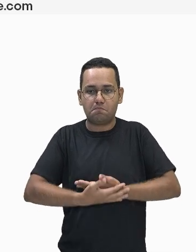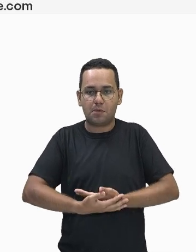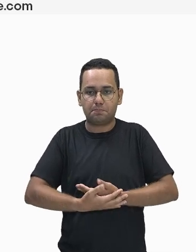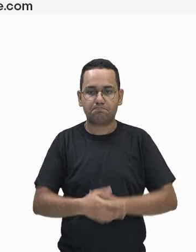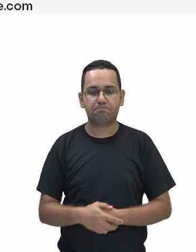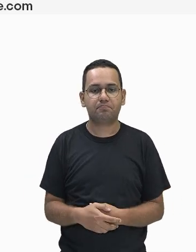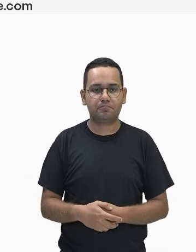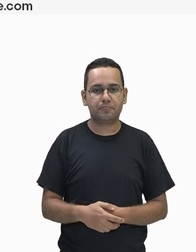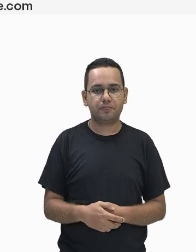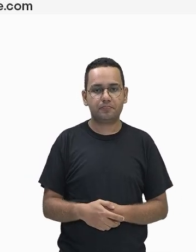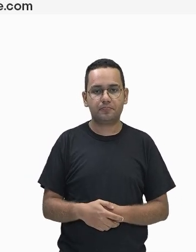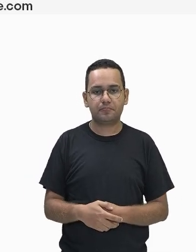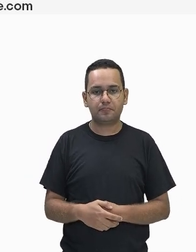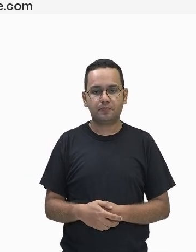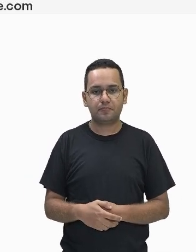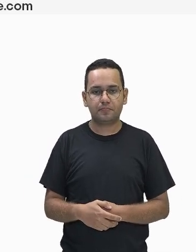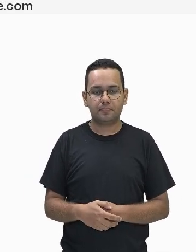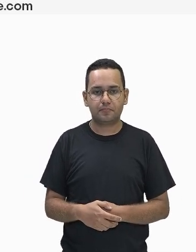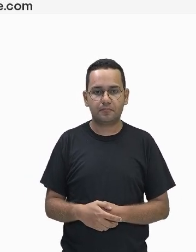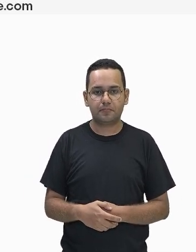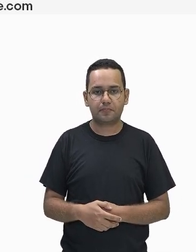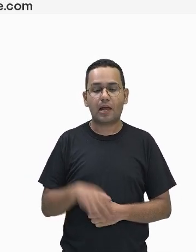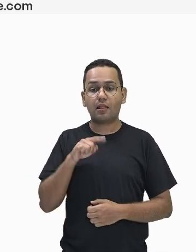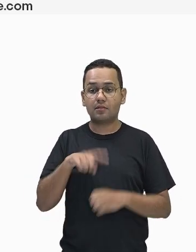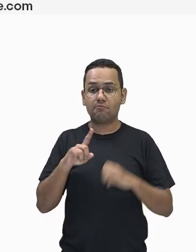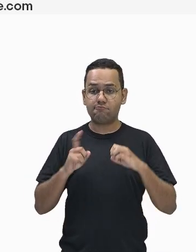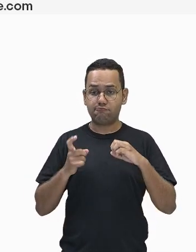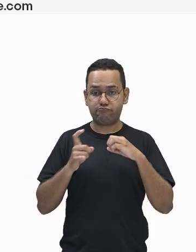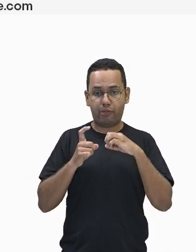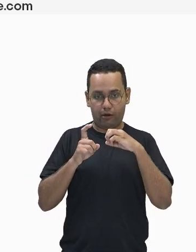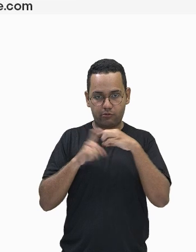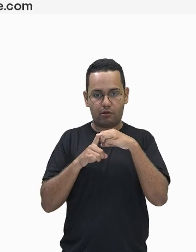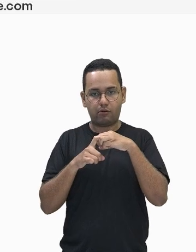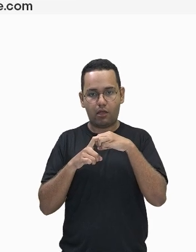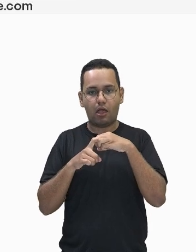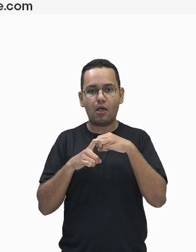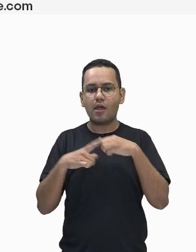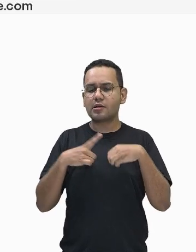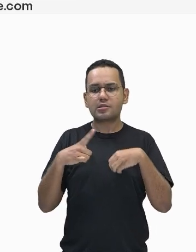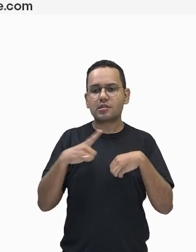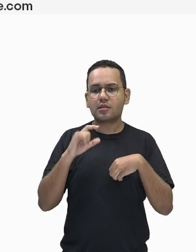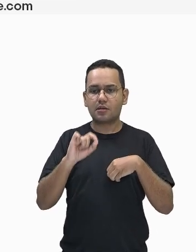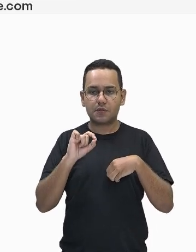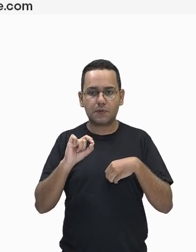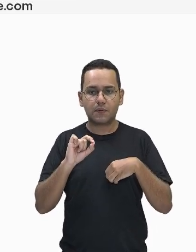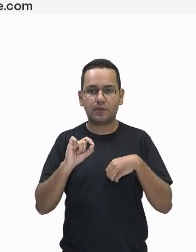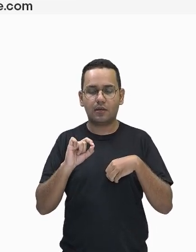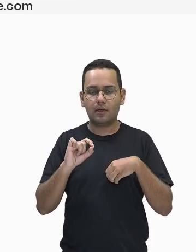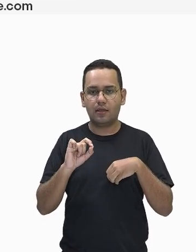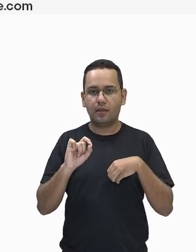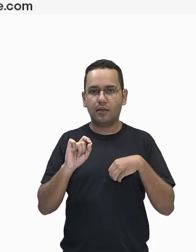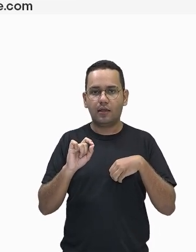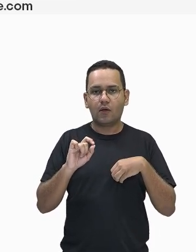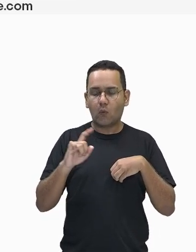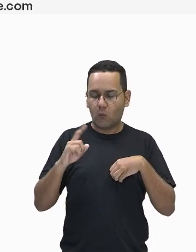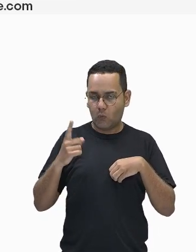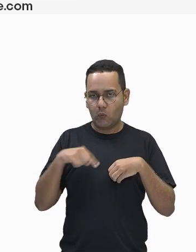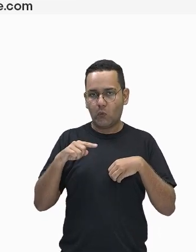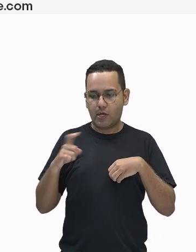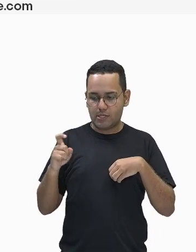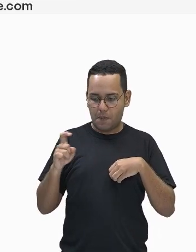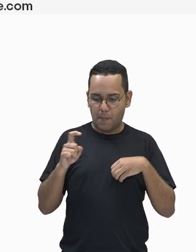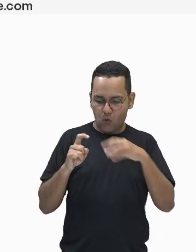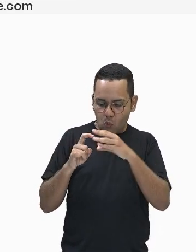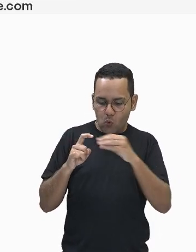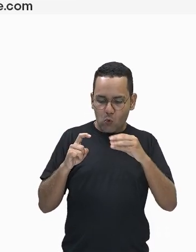a fertilização, quando o espermatozoide encontra e fertiliza o óvulo. Tá? Então, o